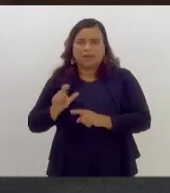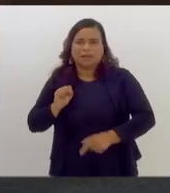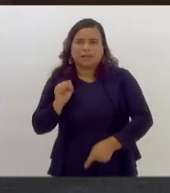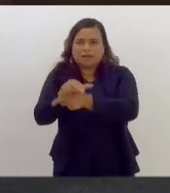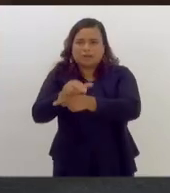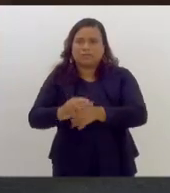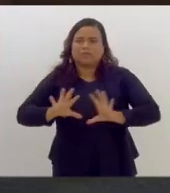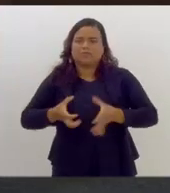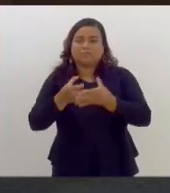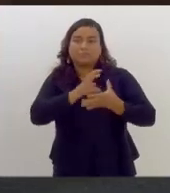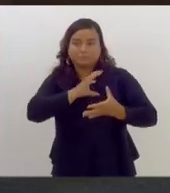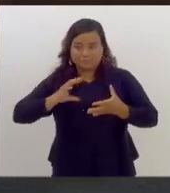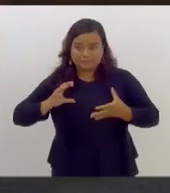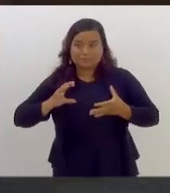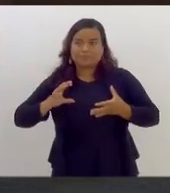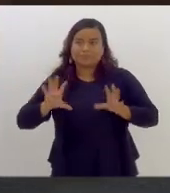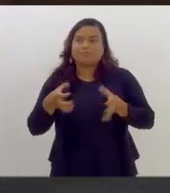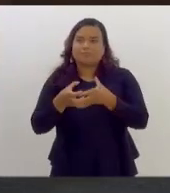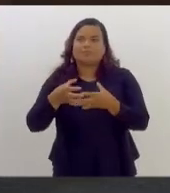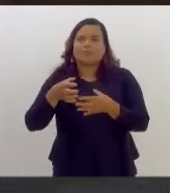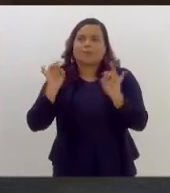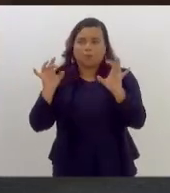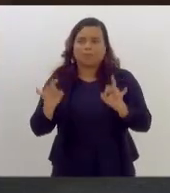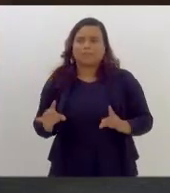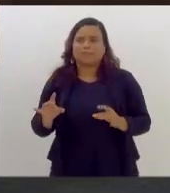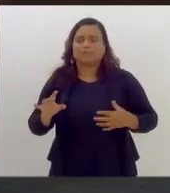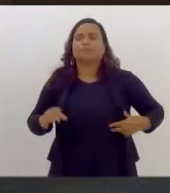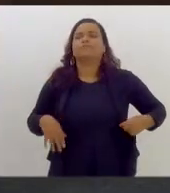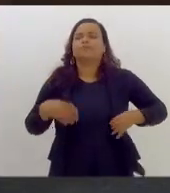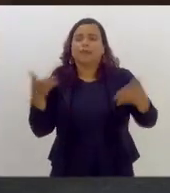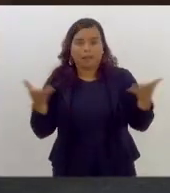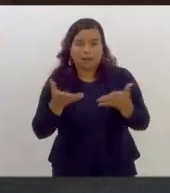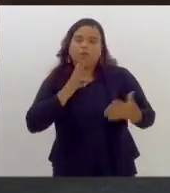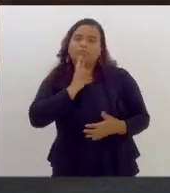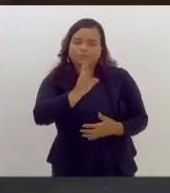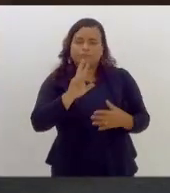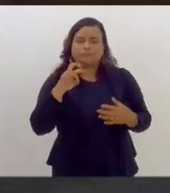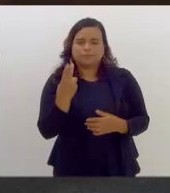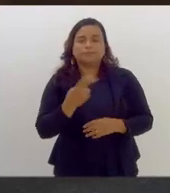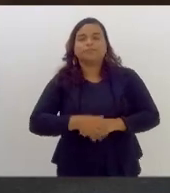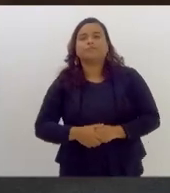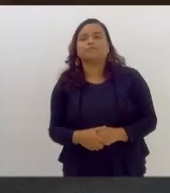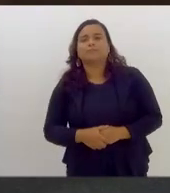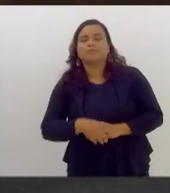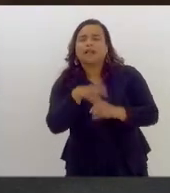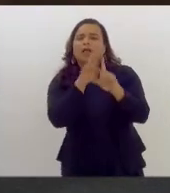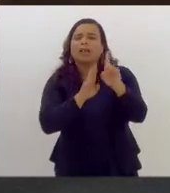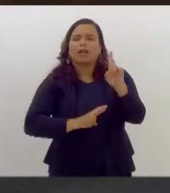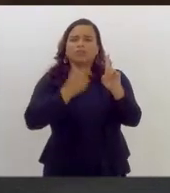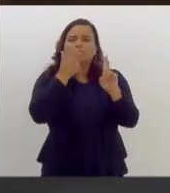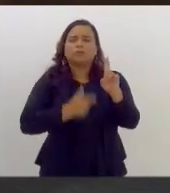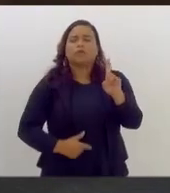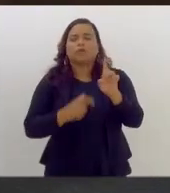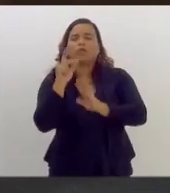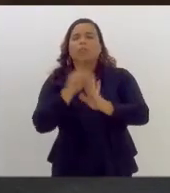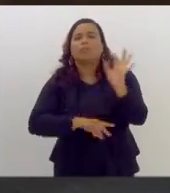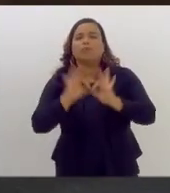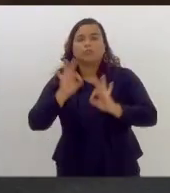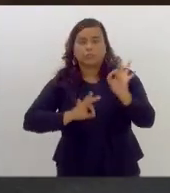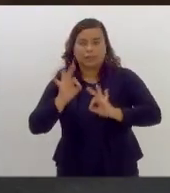do Cumpra-se, o Fachin. Bem, agora vamos ao que importa. Eu tenho que relatar o